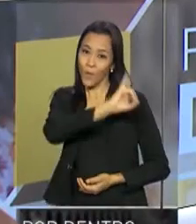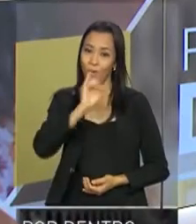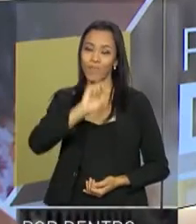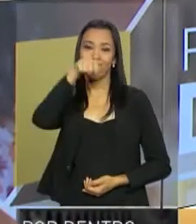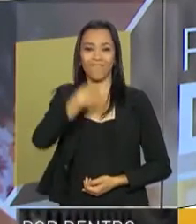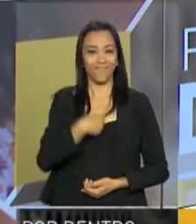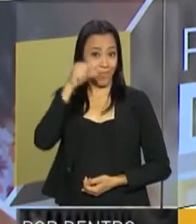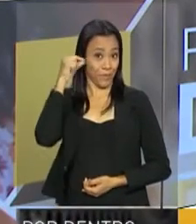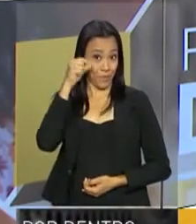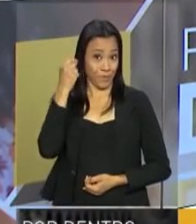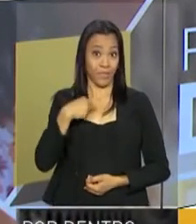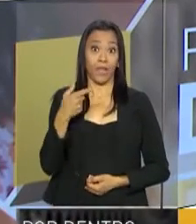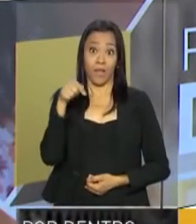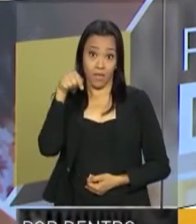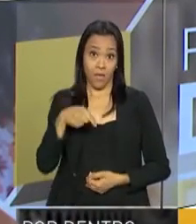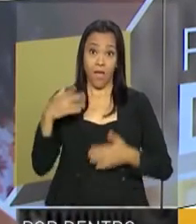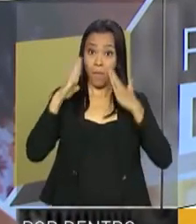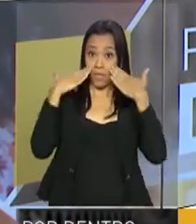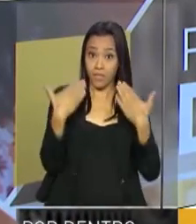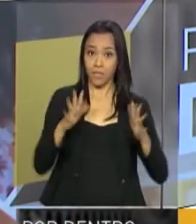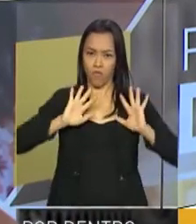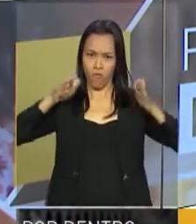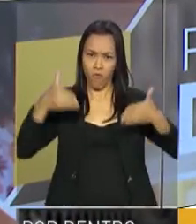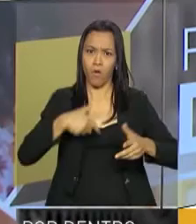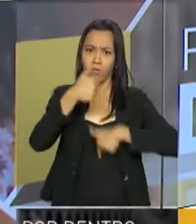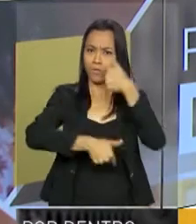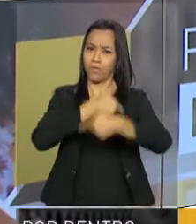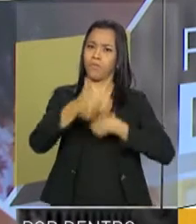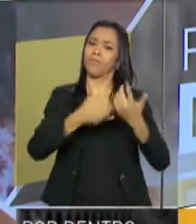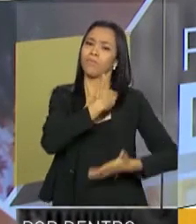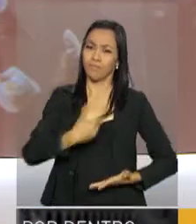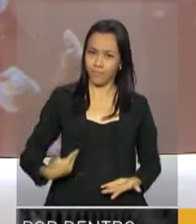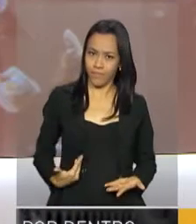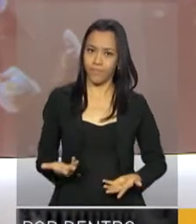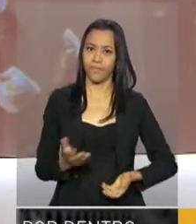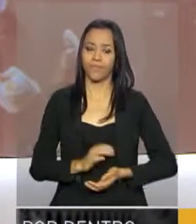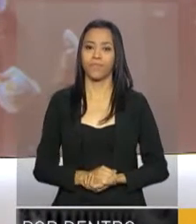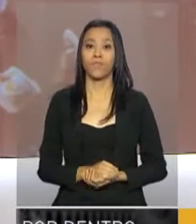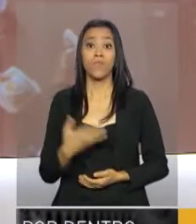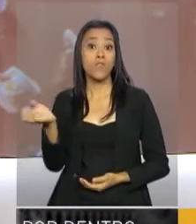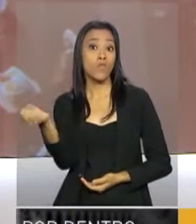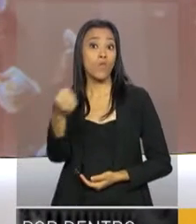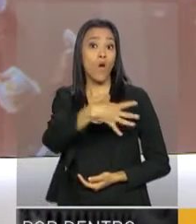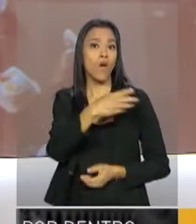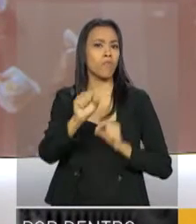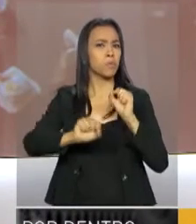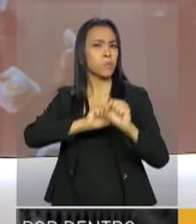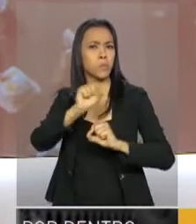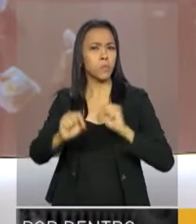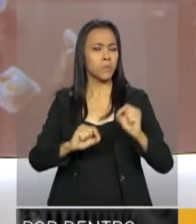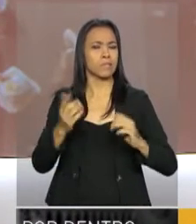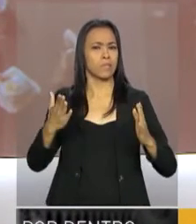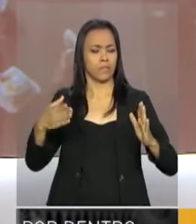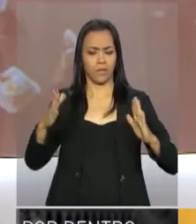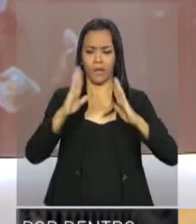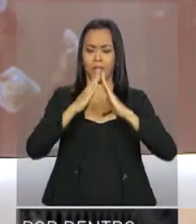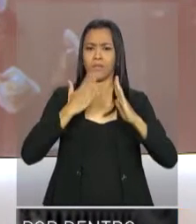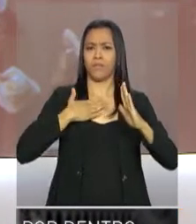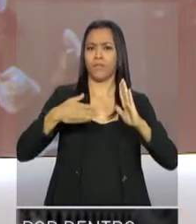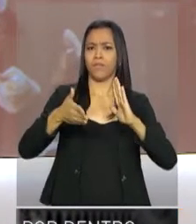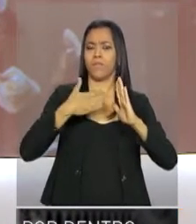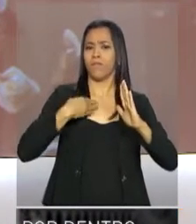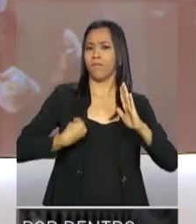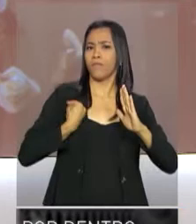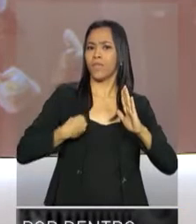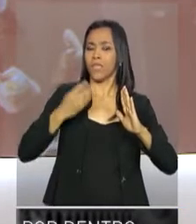Olá, eu sou Malu Prado e esse é o programa Por Dentro do Governo. Uma nova modalidade do Minha Casa Minha Vida vai atender